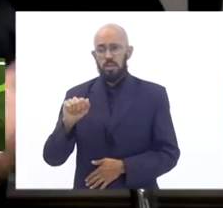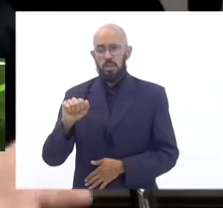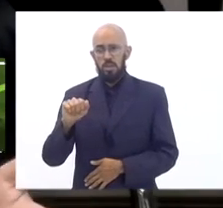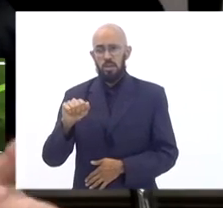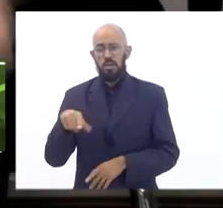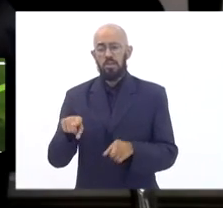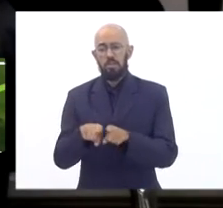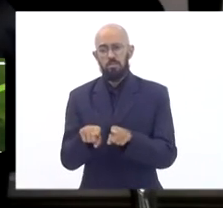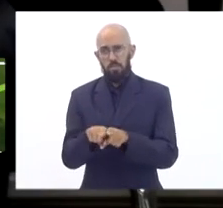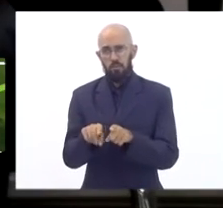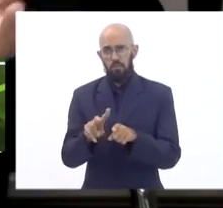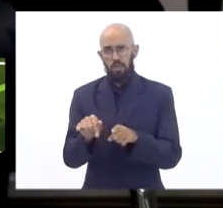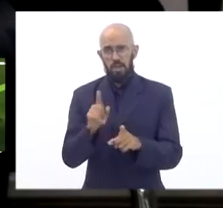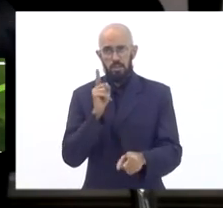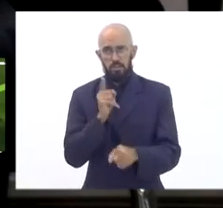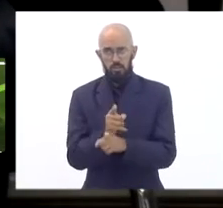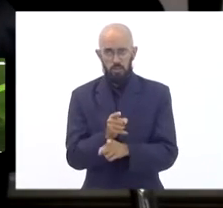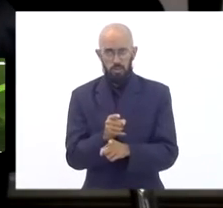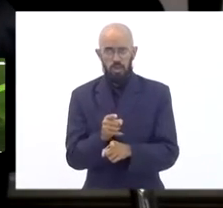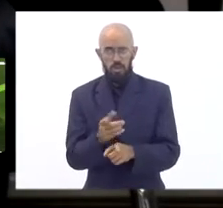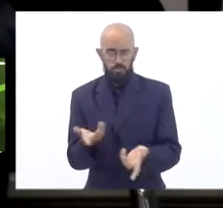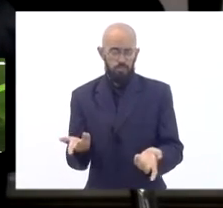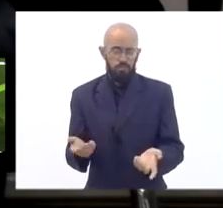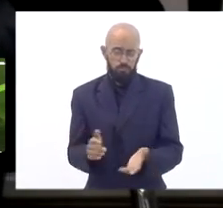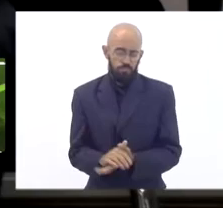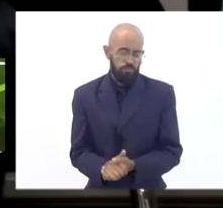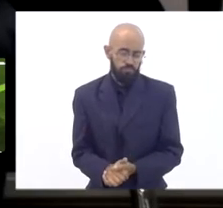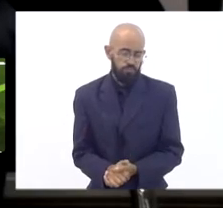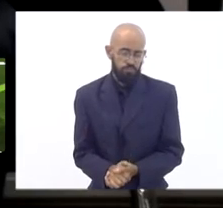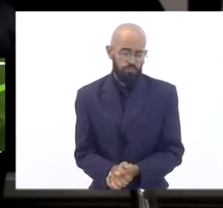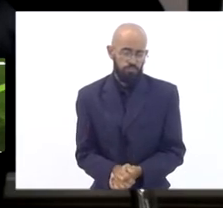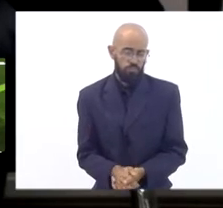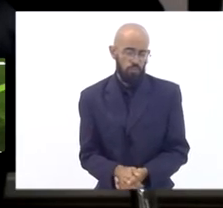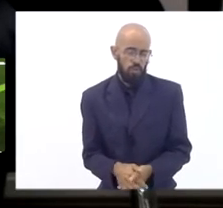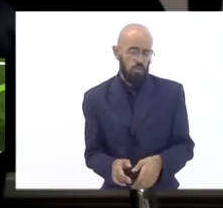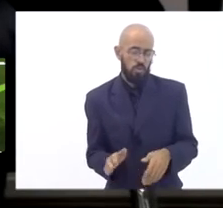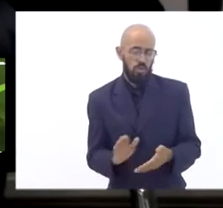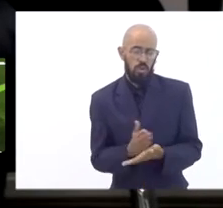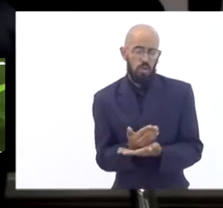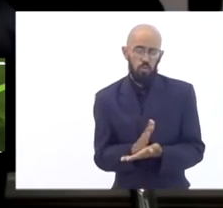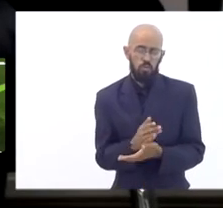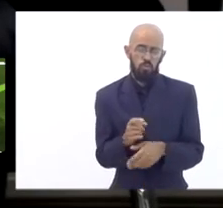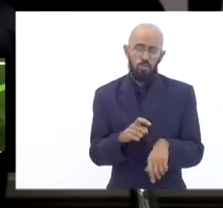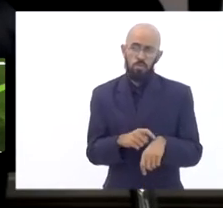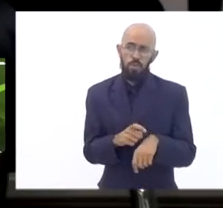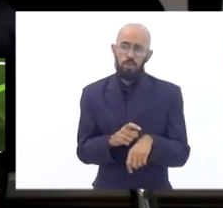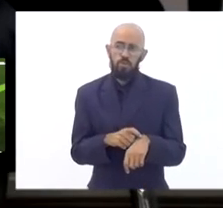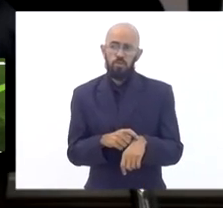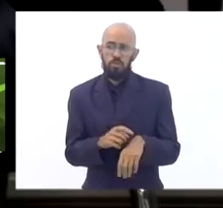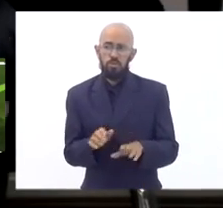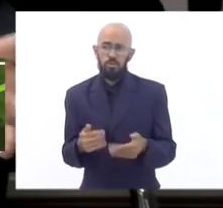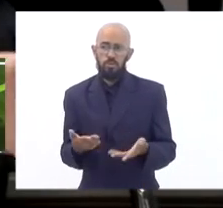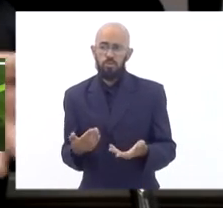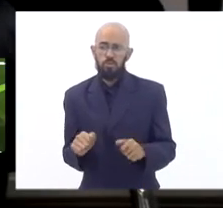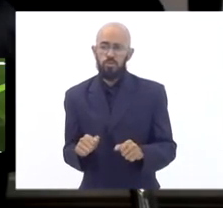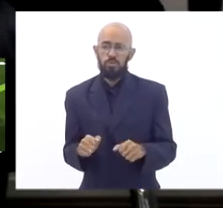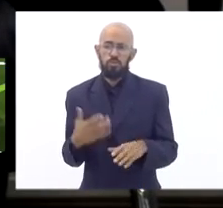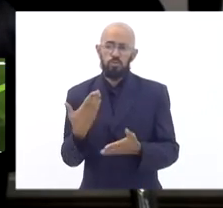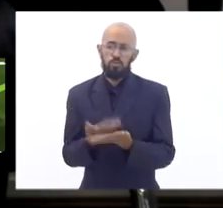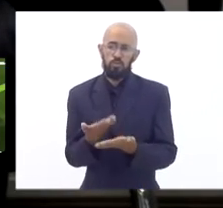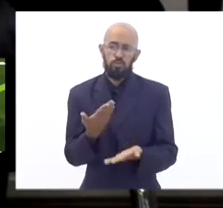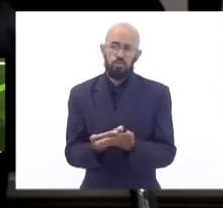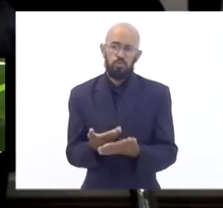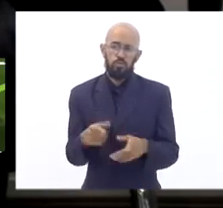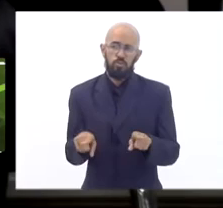gente estaria mantendo o IGPM, entre aspas, então esses estudos ainda estão em curso, para que num segundo momento, aí sim, a